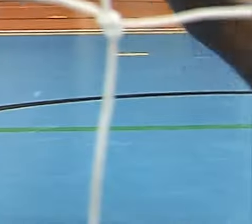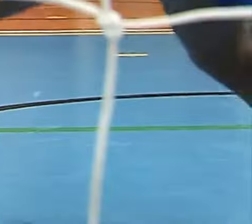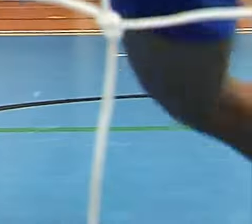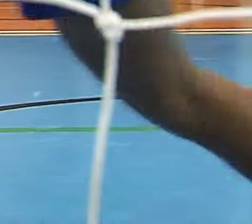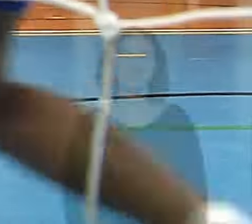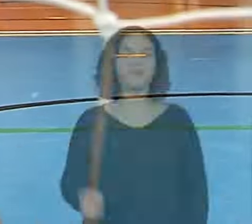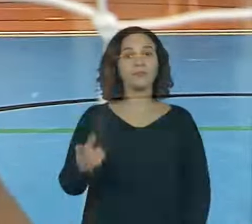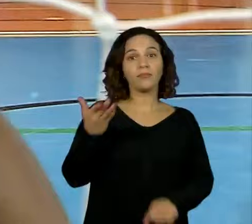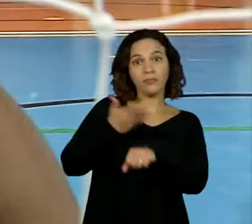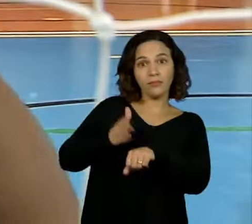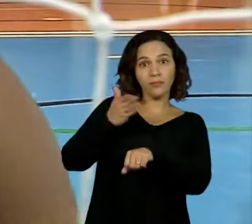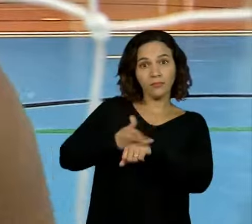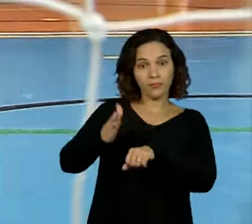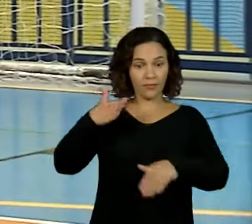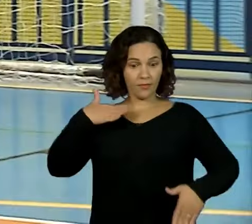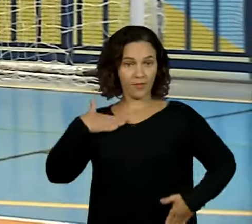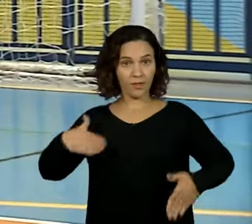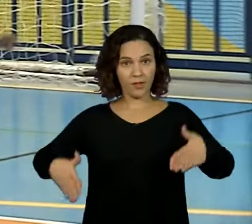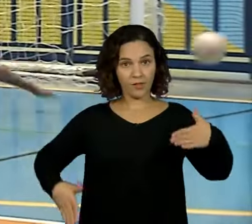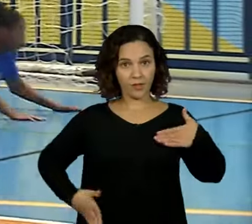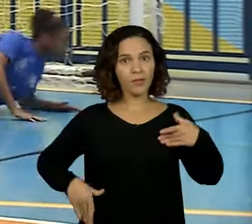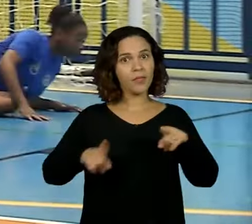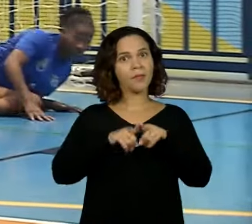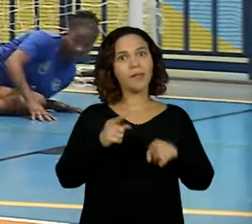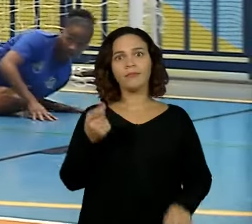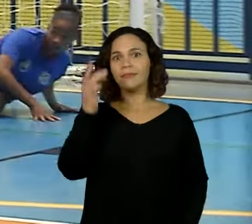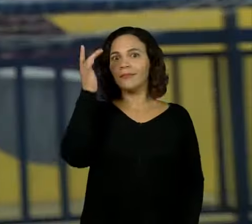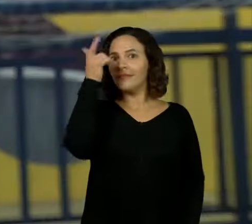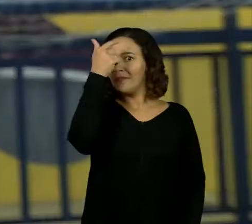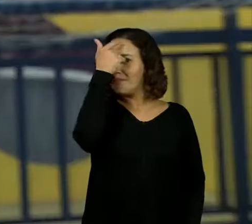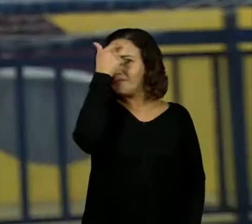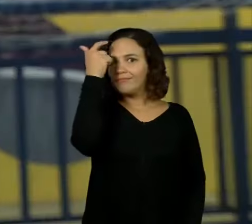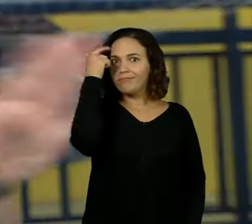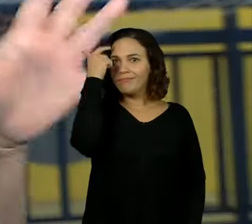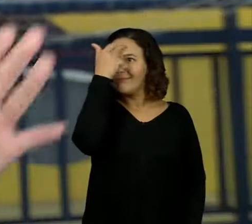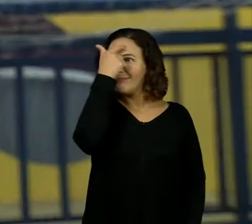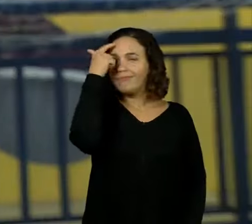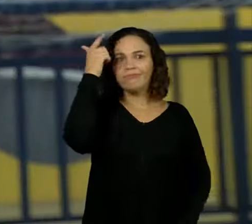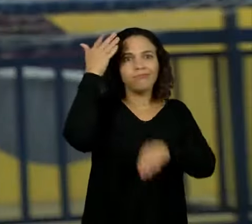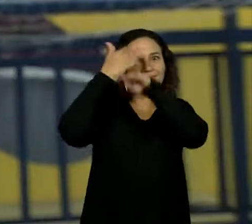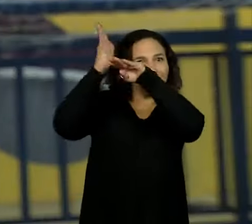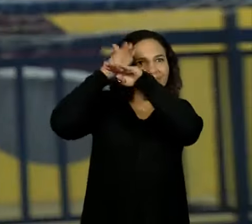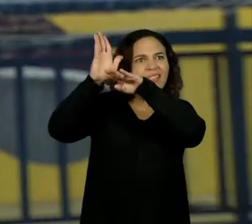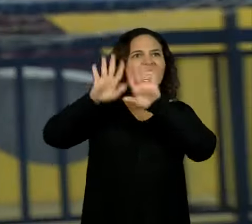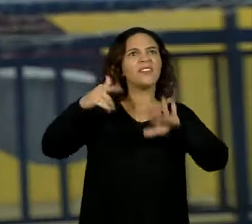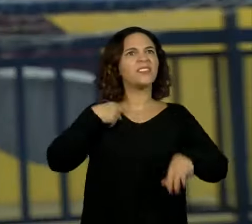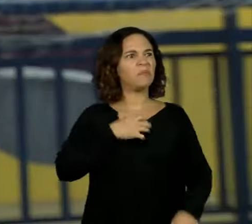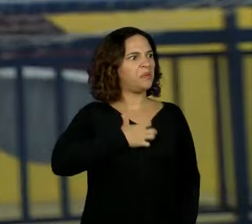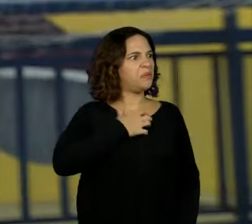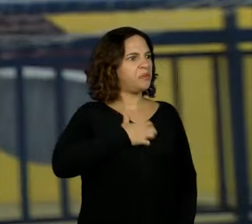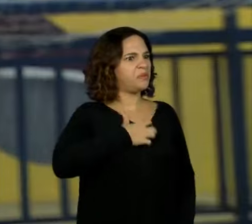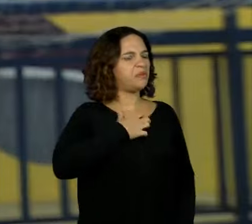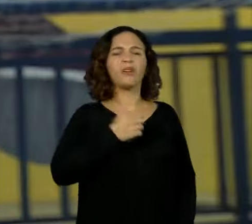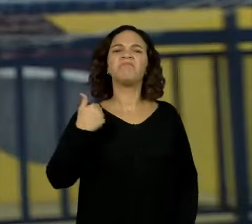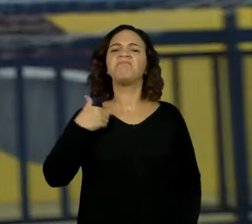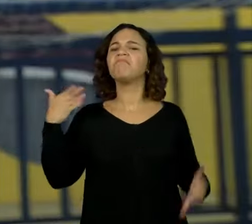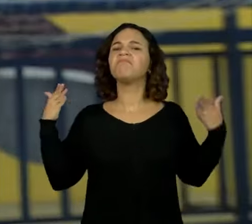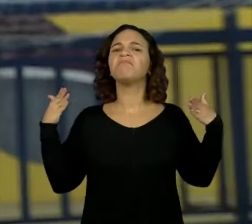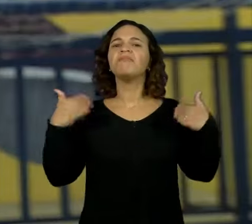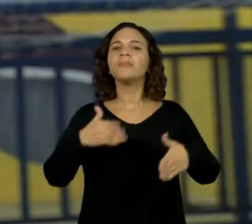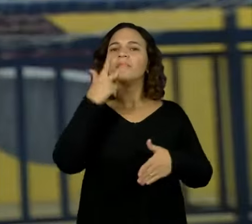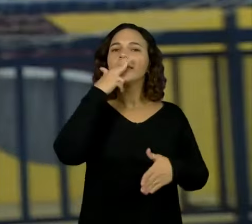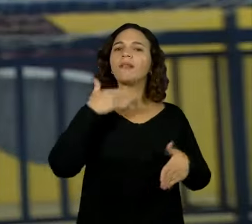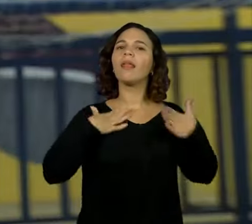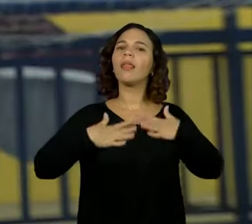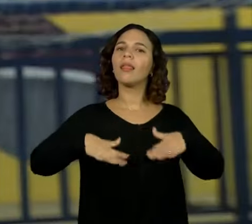É um treino pro corpo e para a mente. Não tô com raiva, vou jogar, que me... É onde eu relaxo,